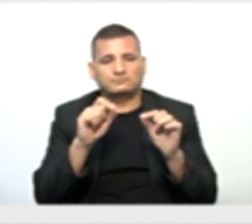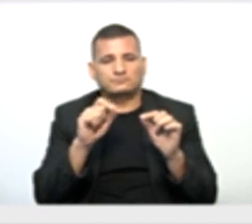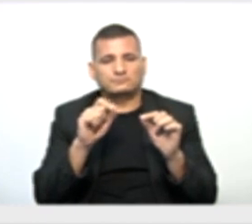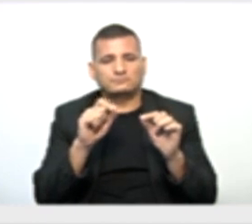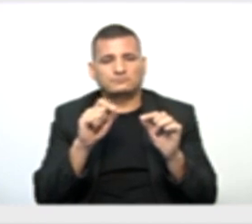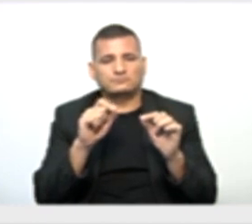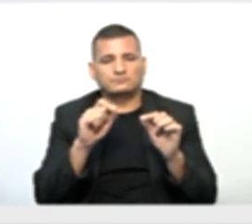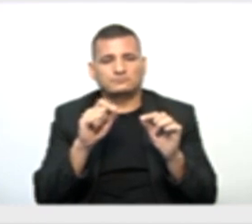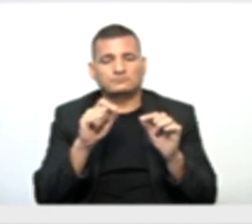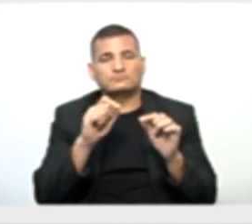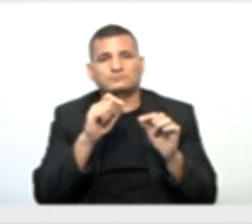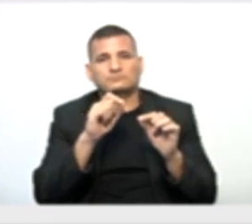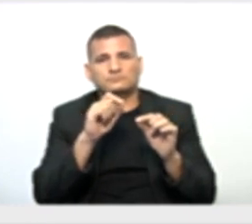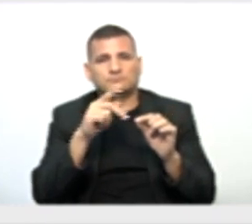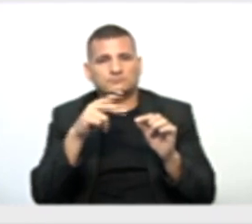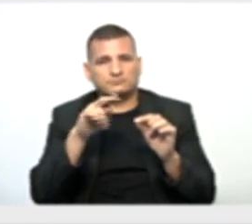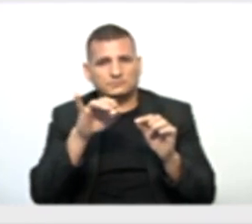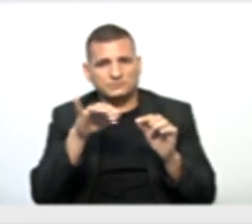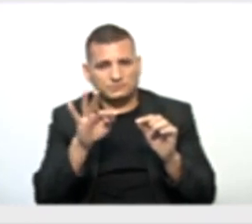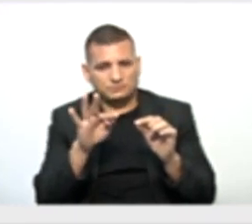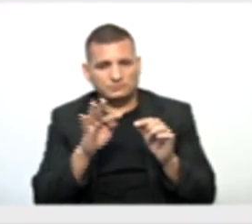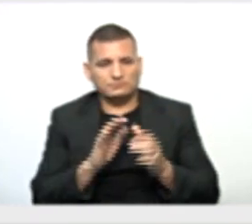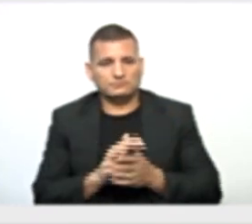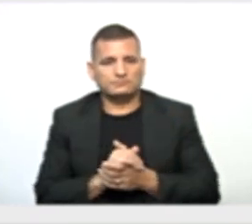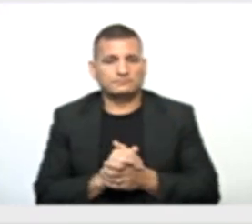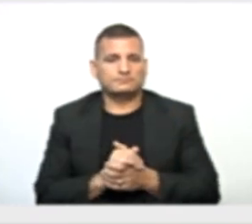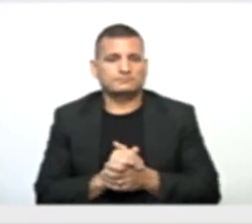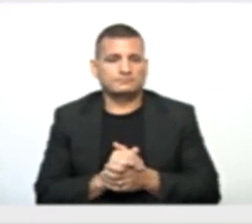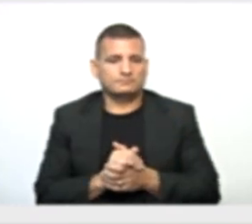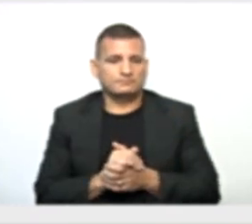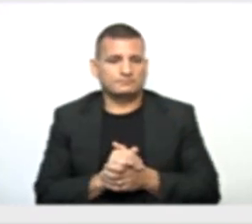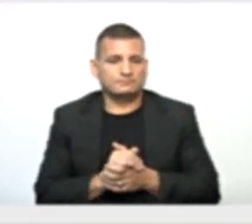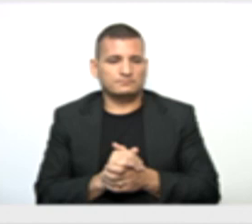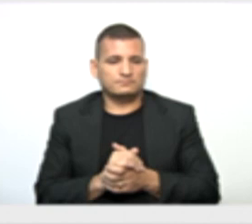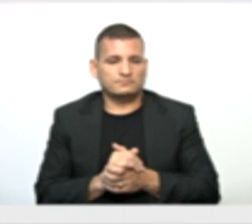pontos. Bom, vamos testar o nosso programa.